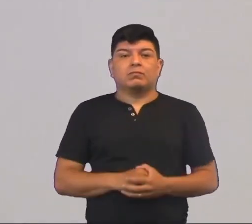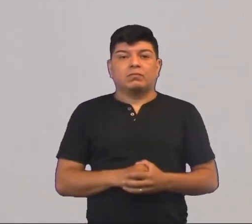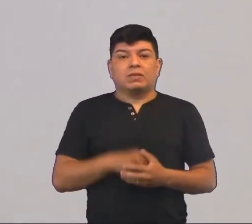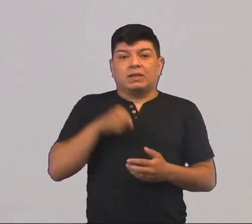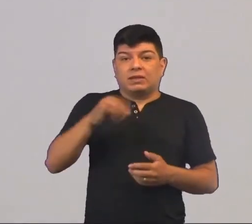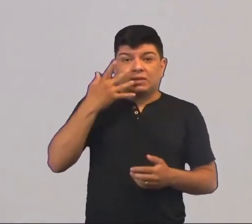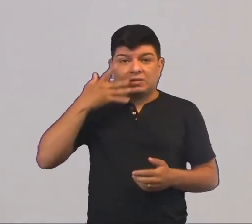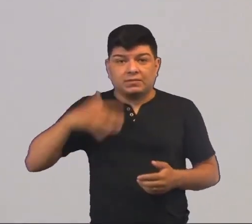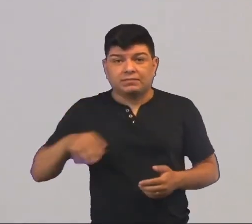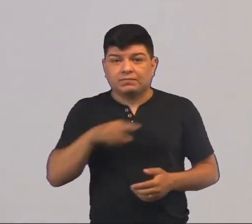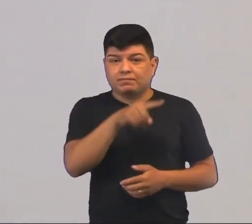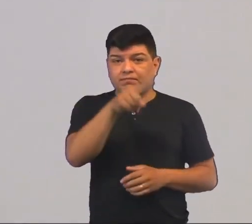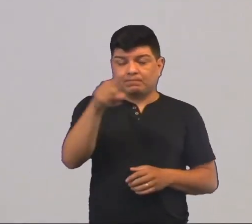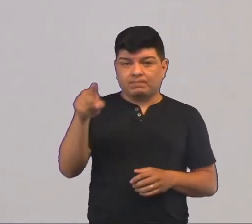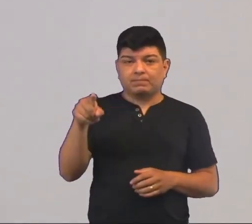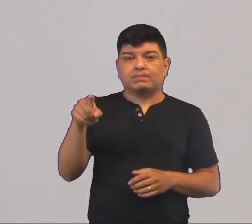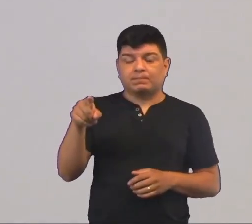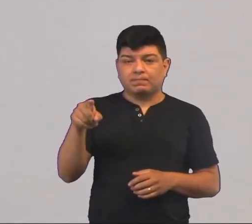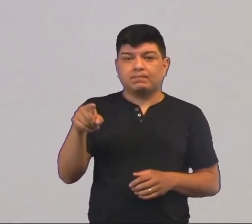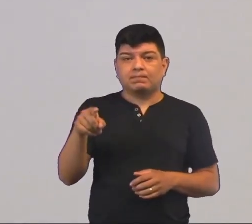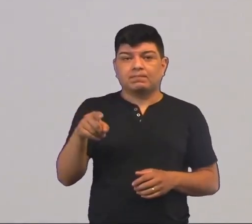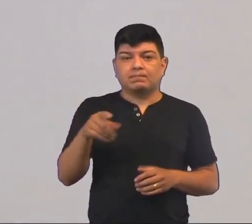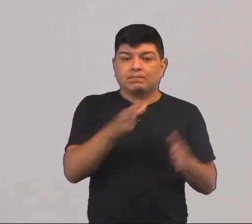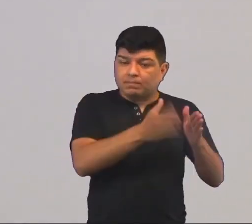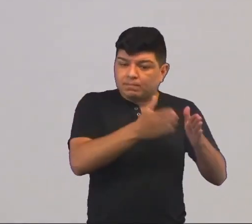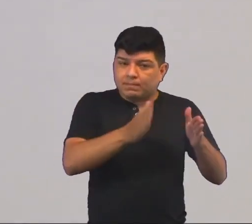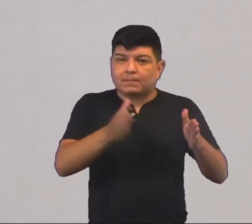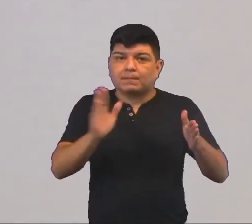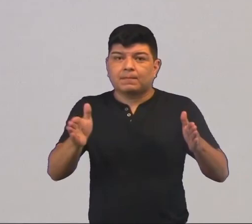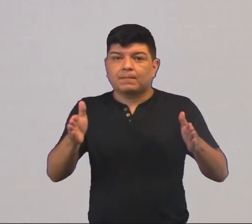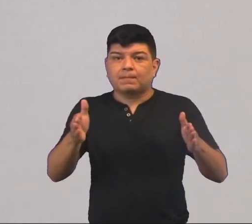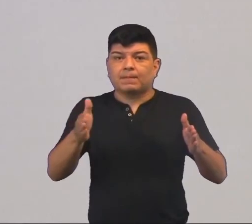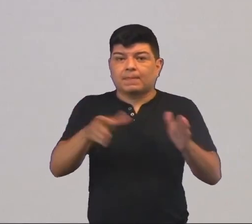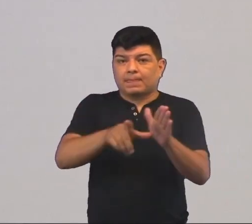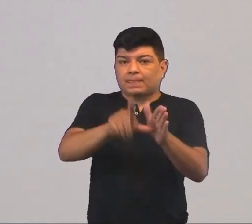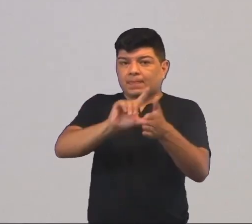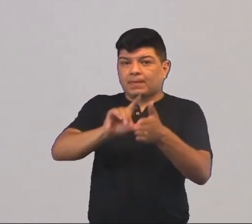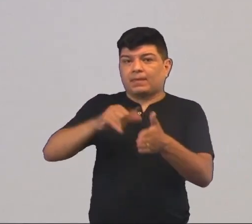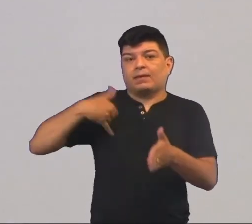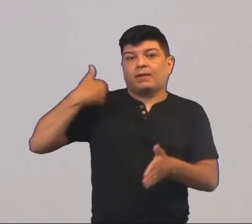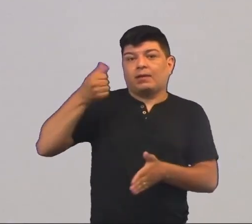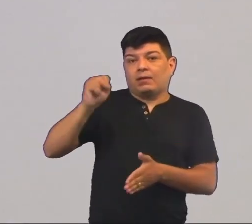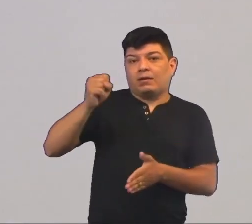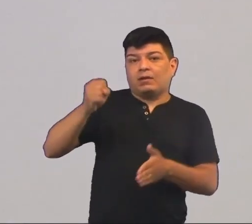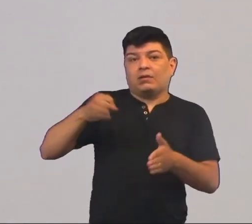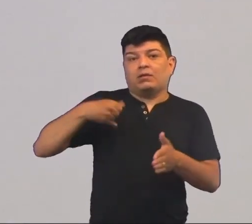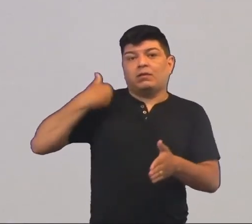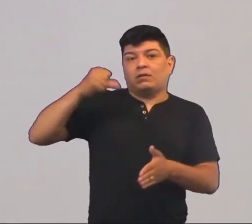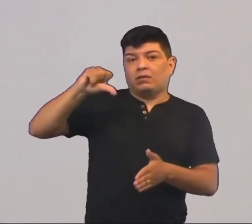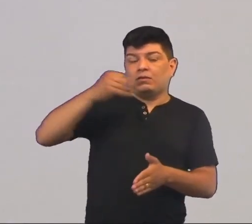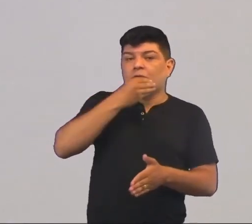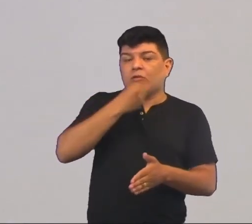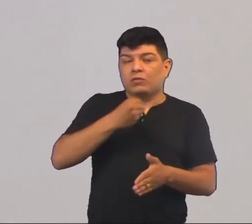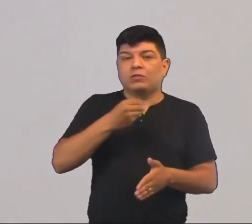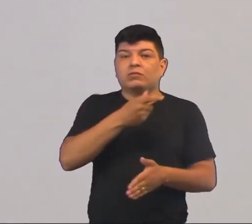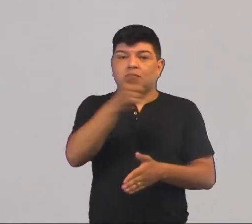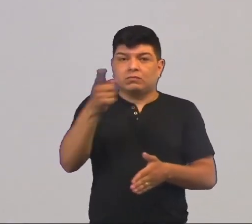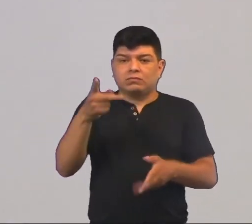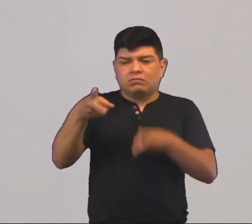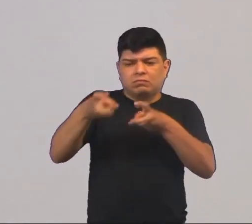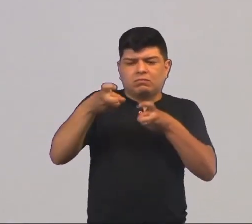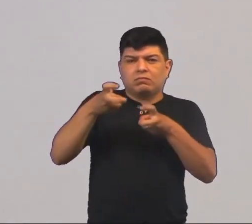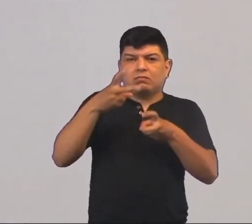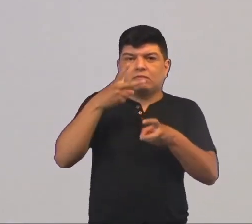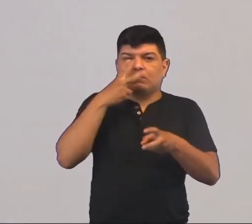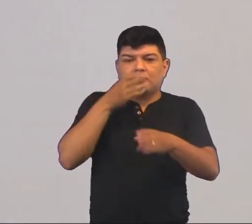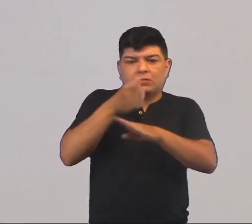por acaso, né, você está nessa faixa etária de antes dos 8 anos, antes dos 9 anos para os meninos, e você percebe